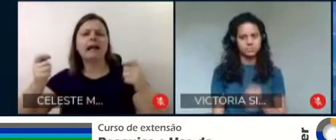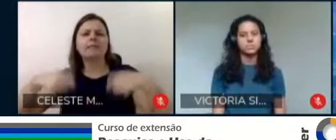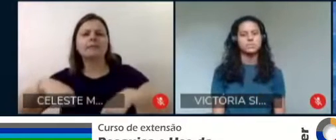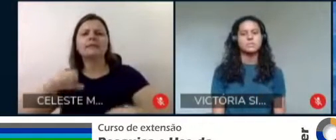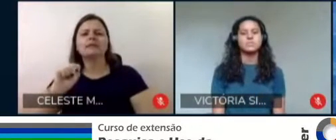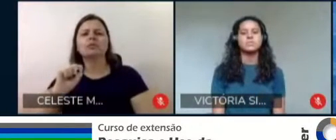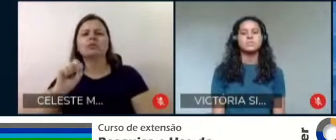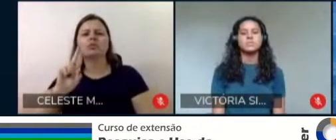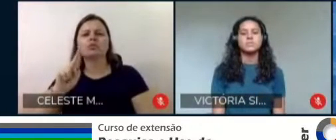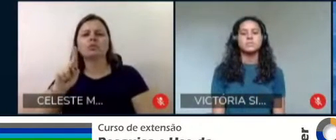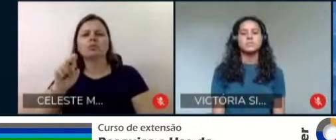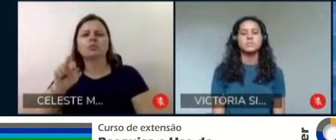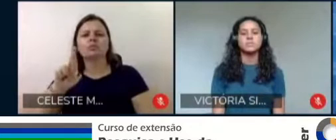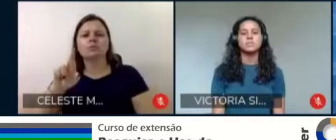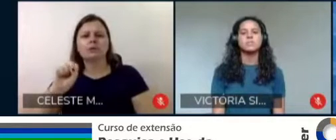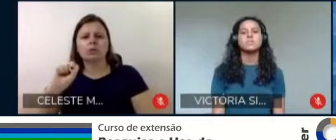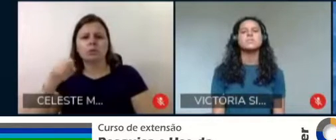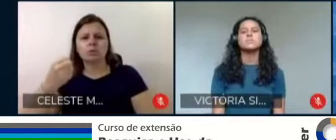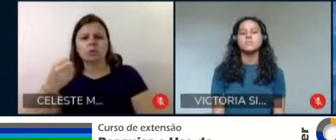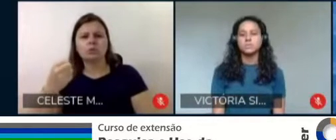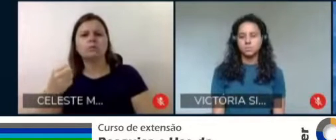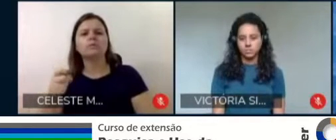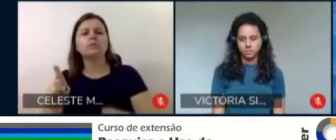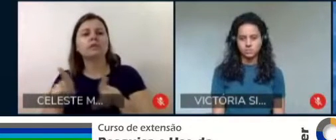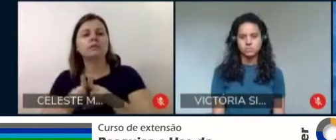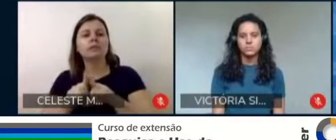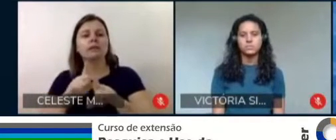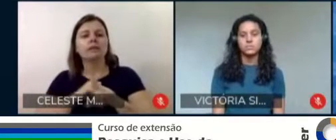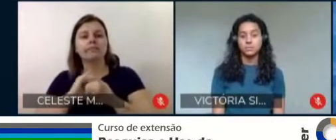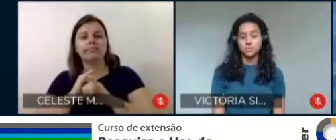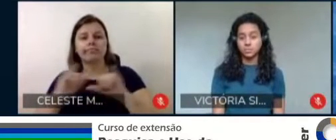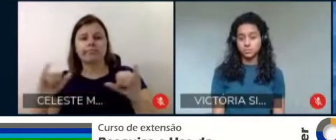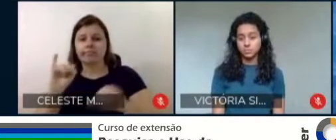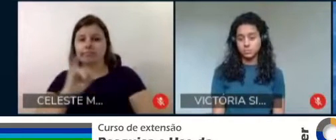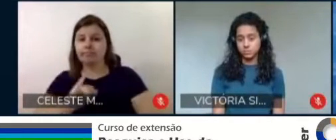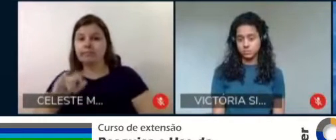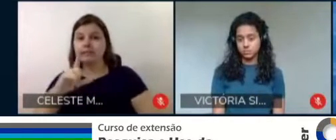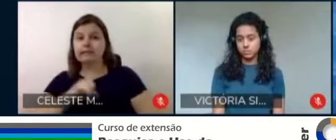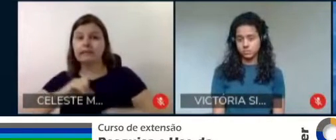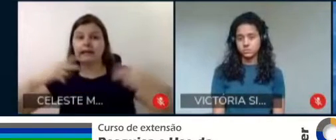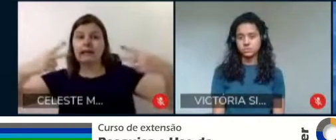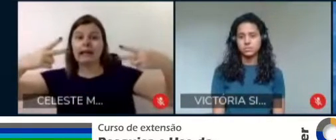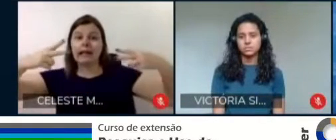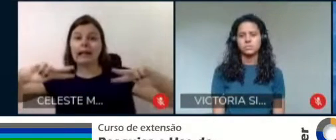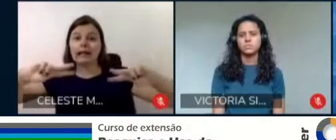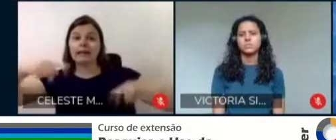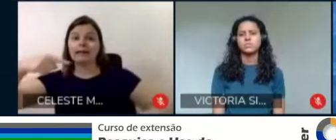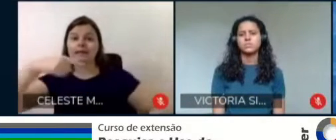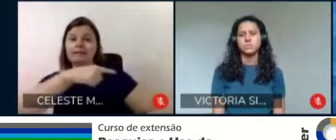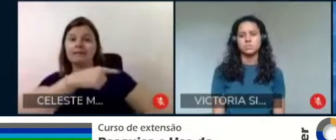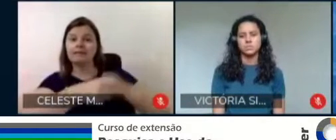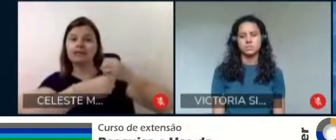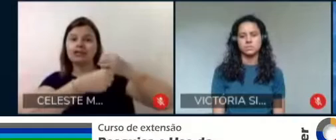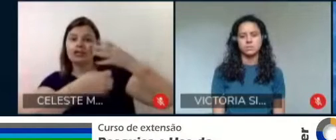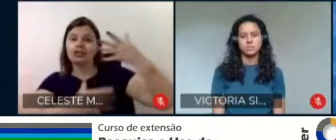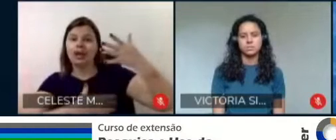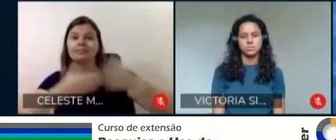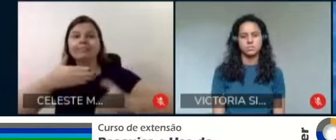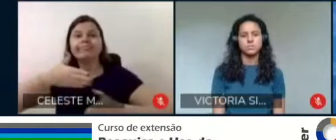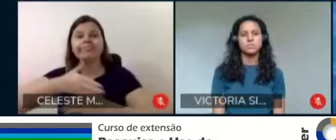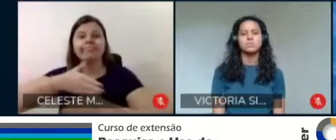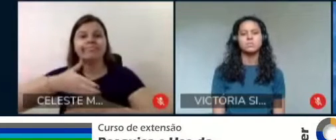Deixa eu ver se tem algum recado importante. Tem a lista de presença, né? Não deixem de assinar. Todos os links durante